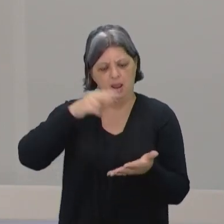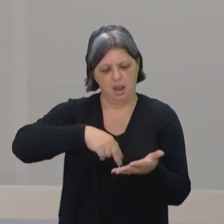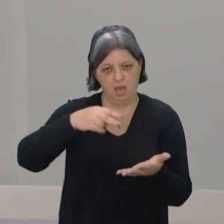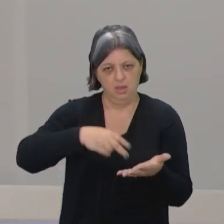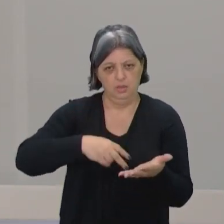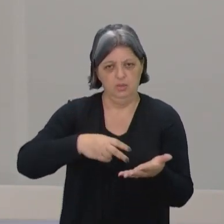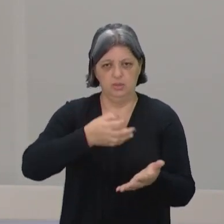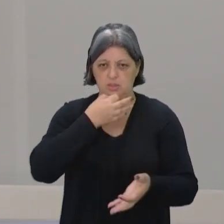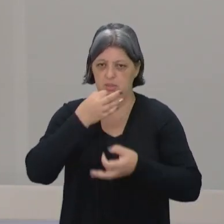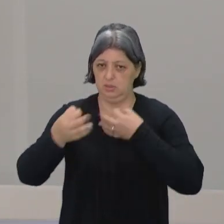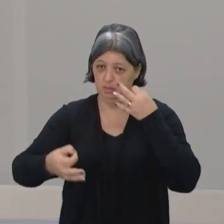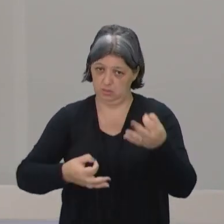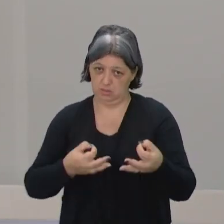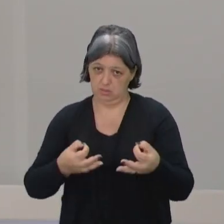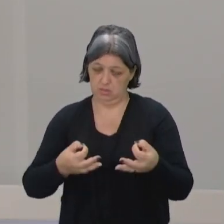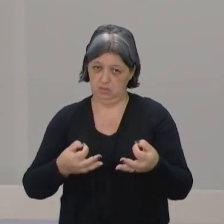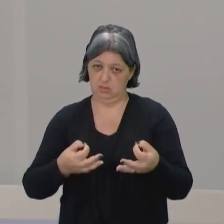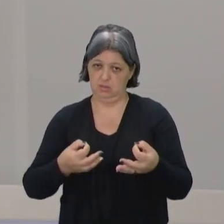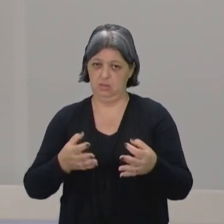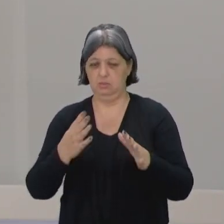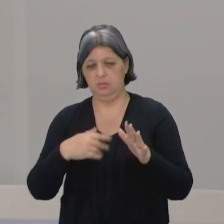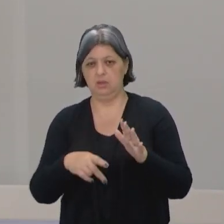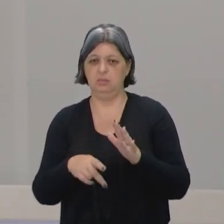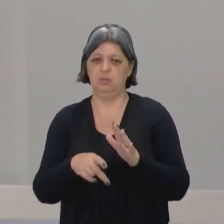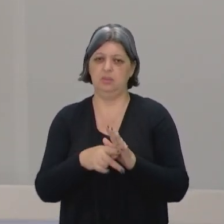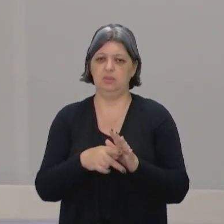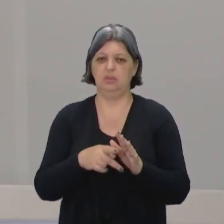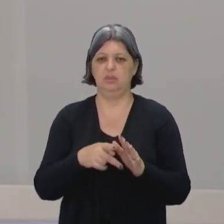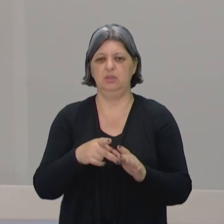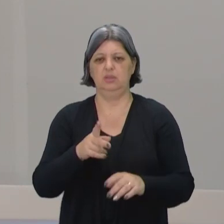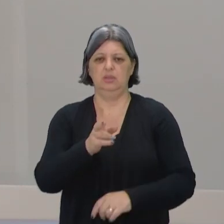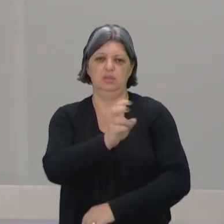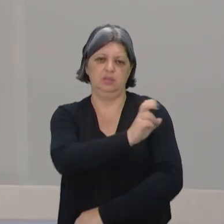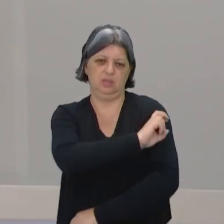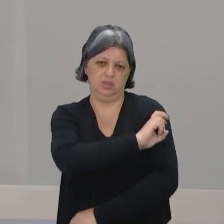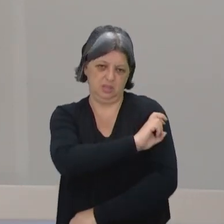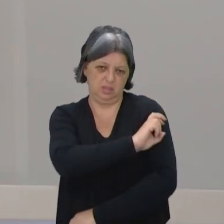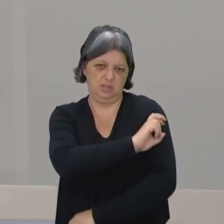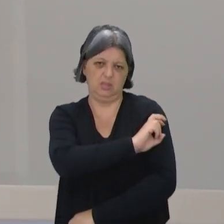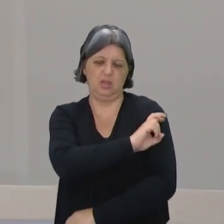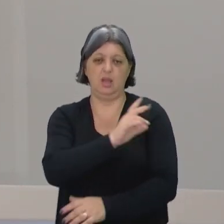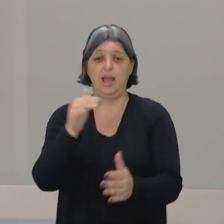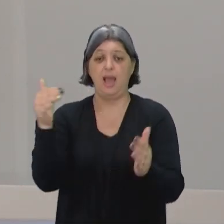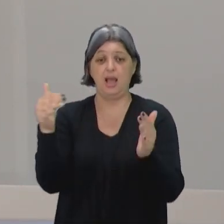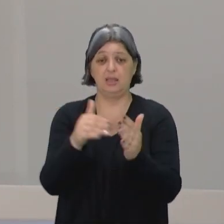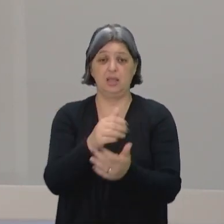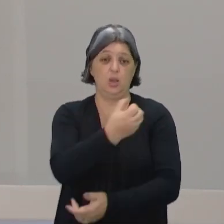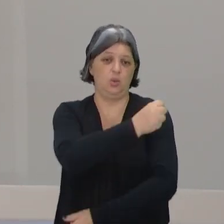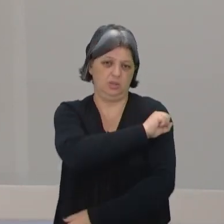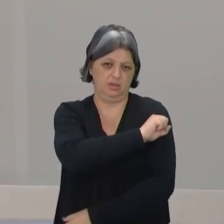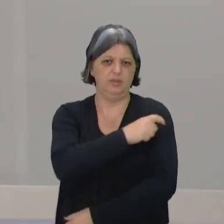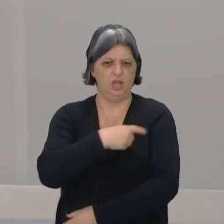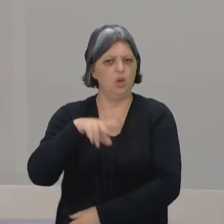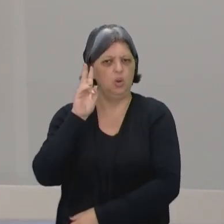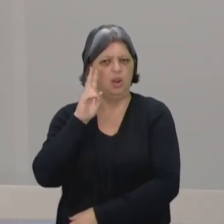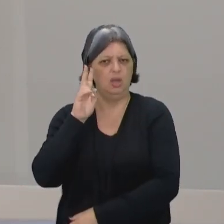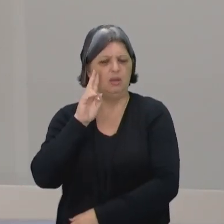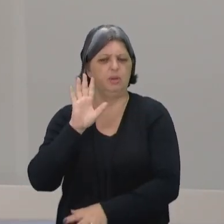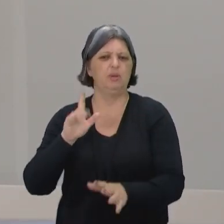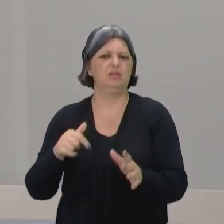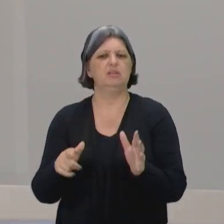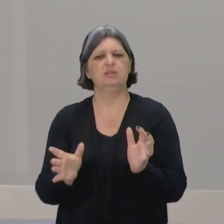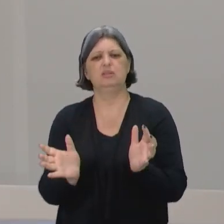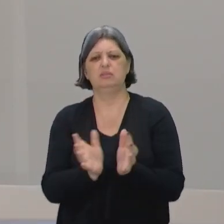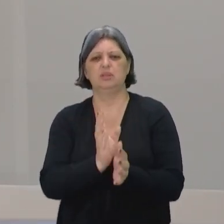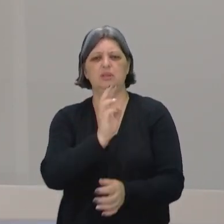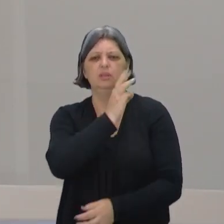No Fundamental 2 ali, né, antiga quinta série até oitava série, eu já lembro mais. No ensino médio teve